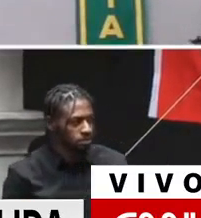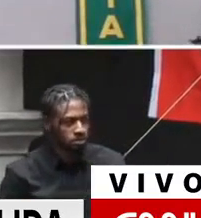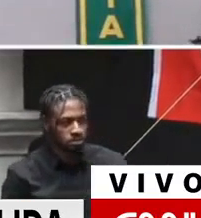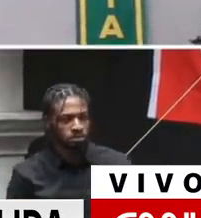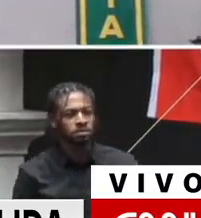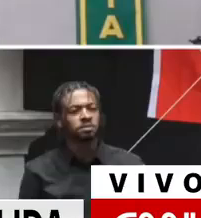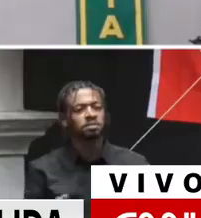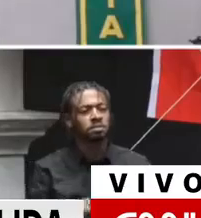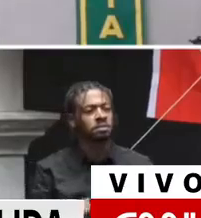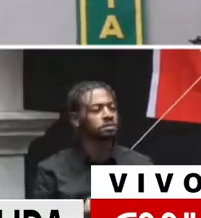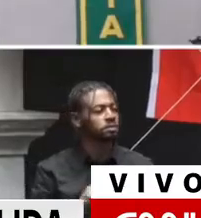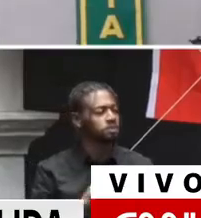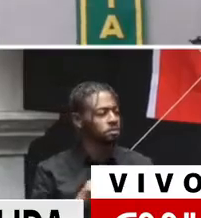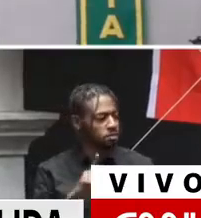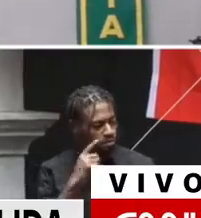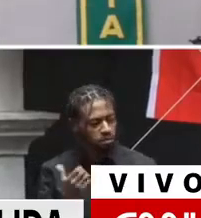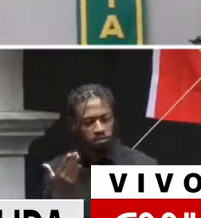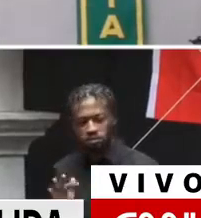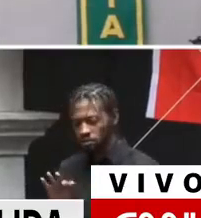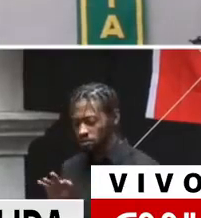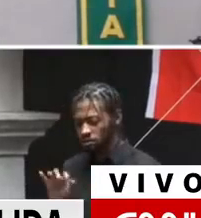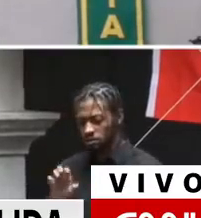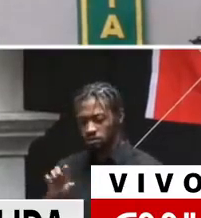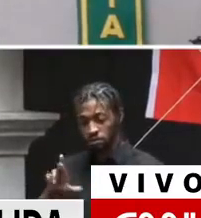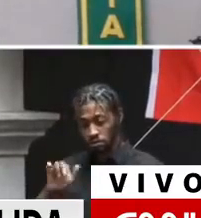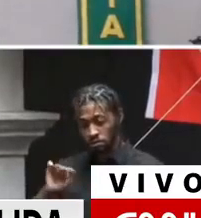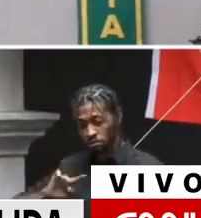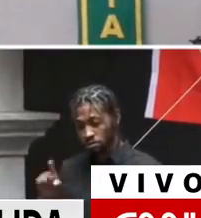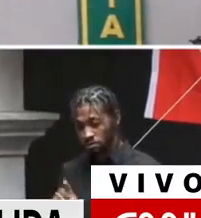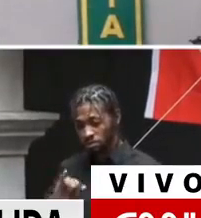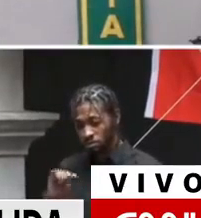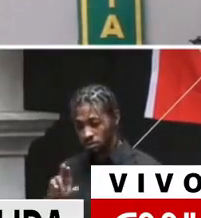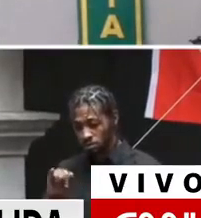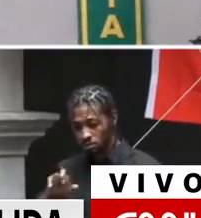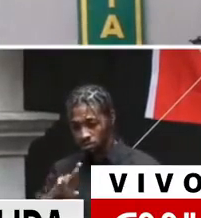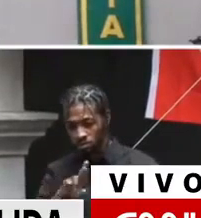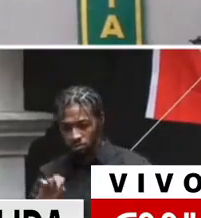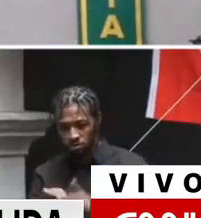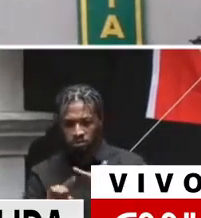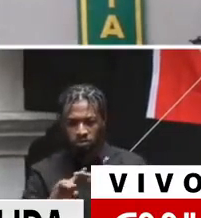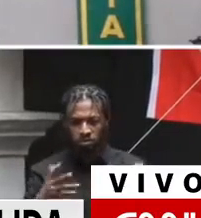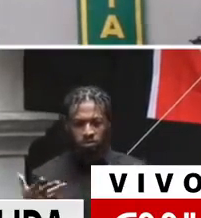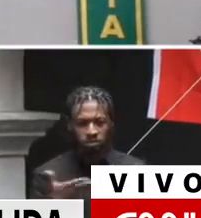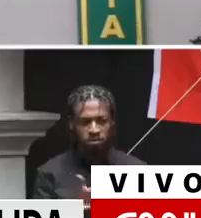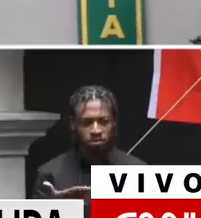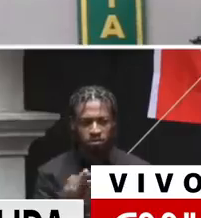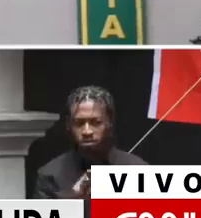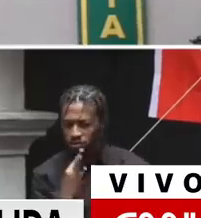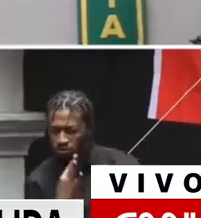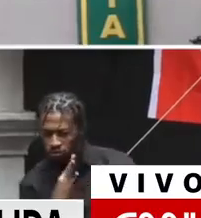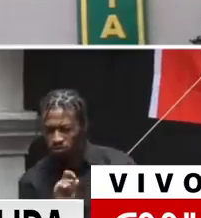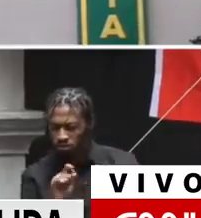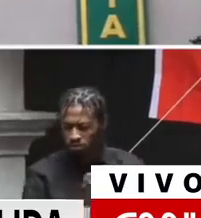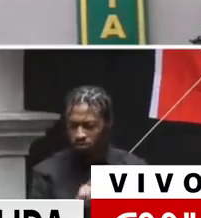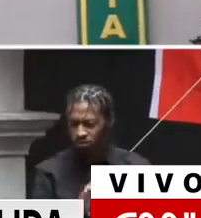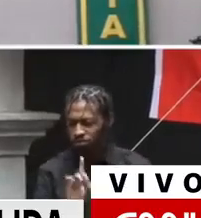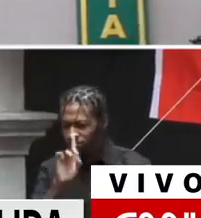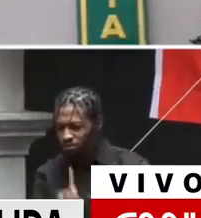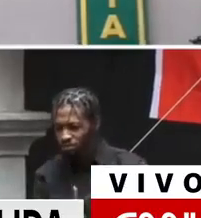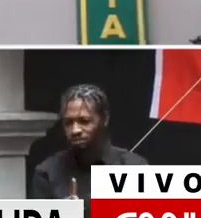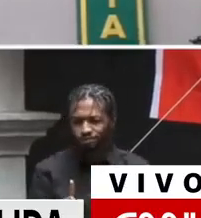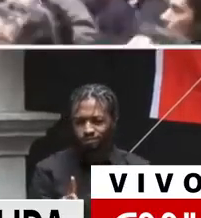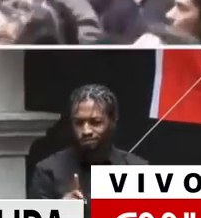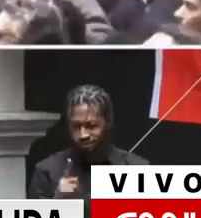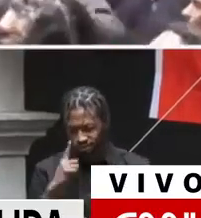e priorizando a democracia. Não à toa, está ali, ó, Estado de Direito sempre, a faixa que estampa o pátio